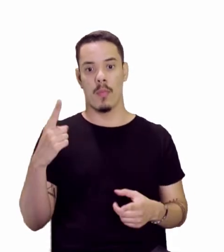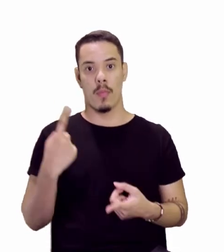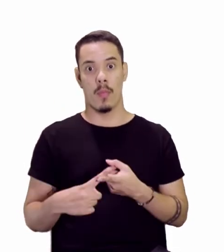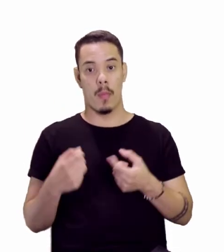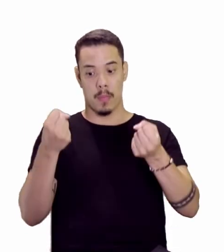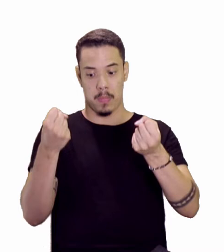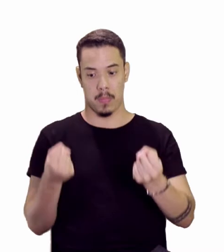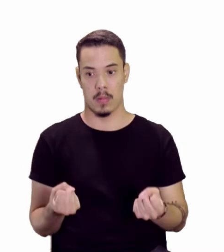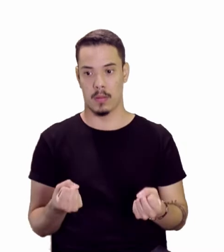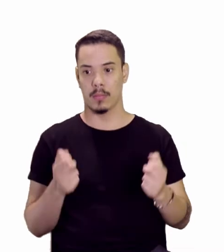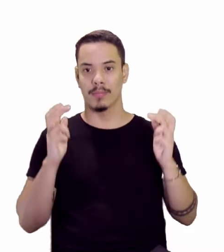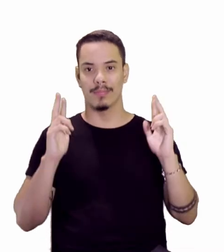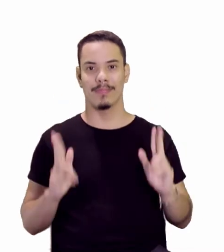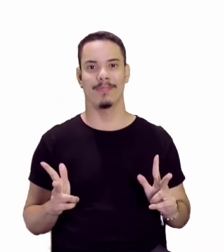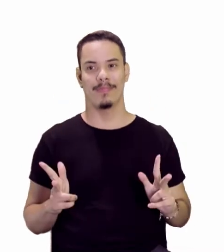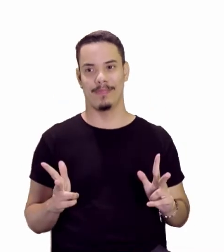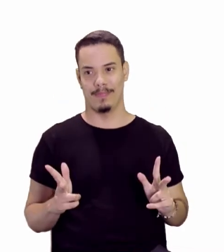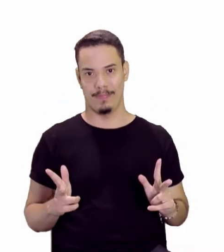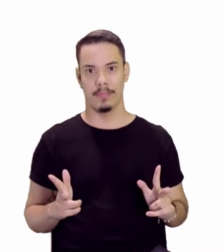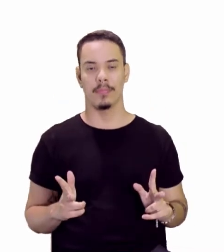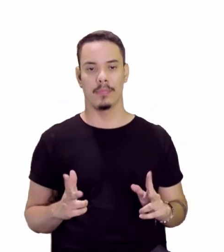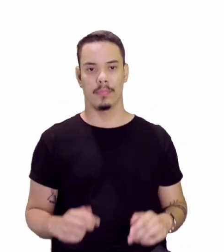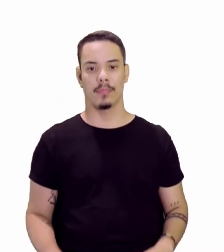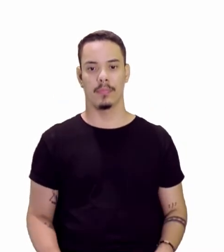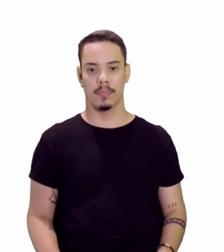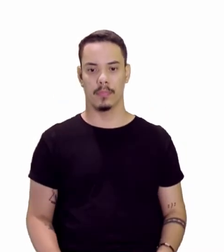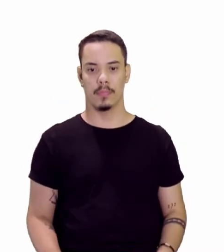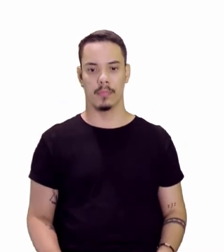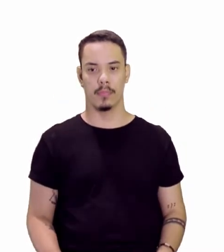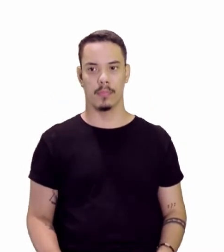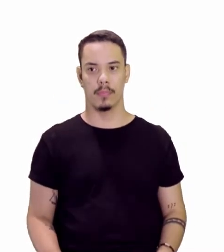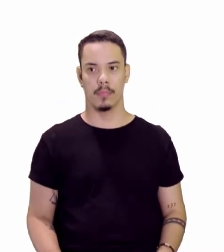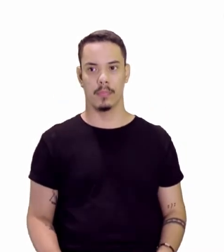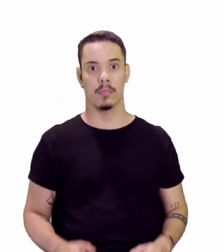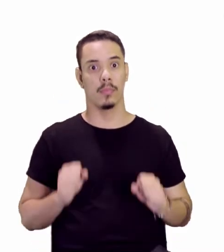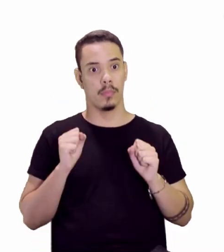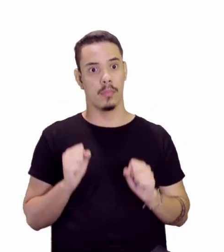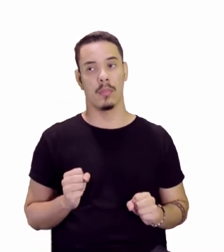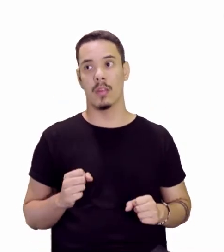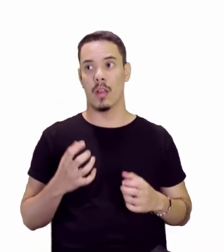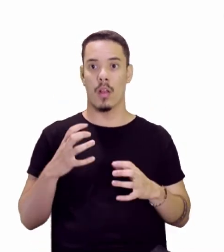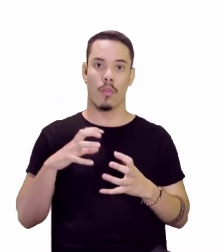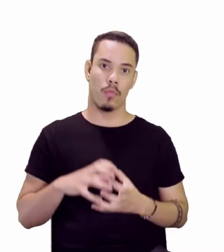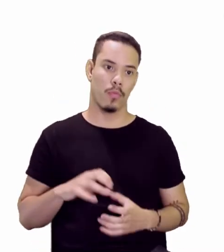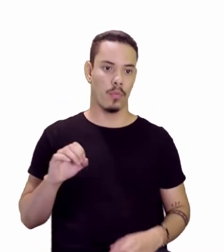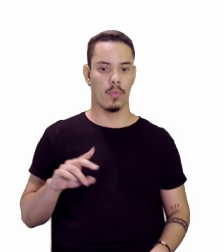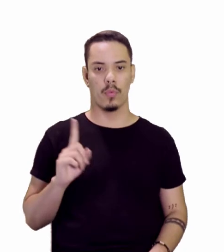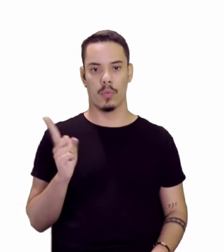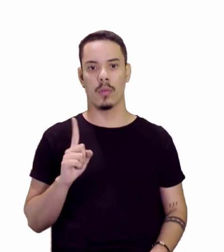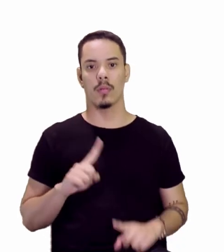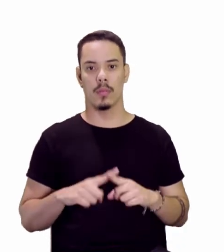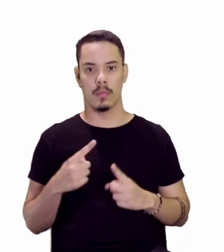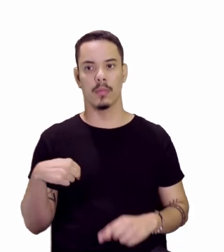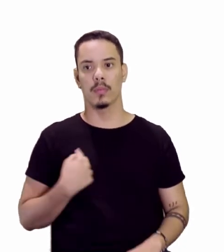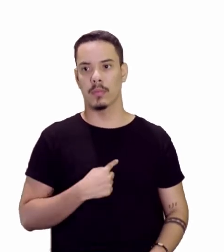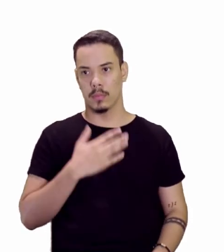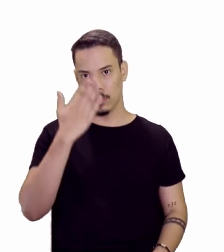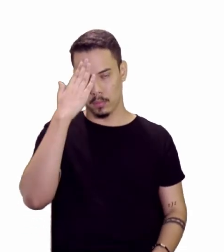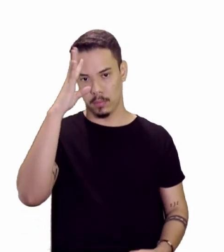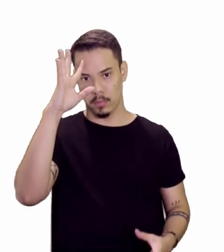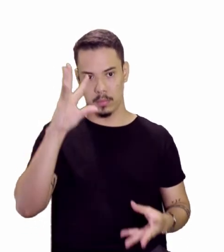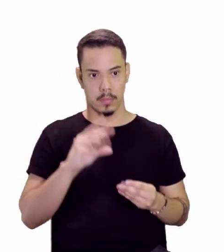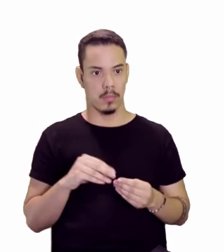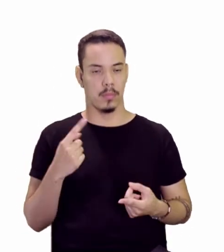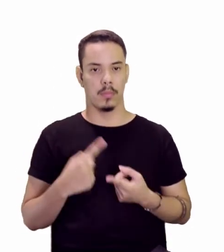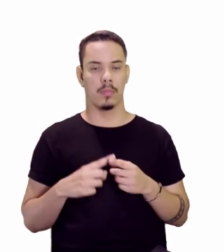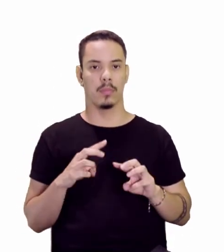peso é diferente. Exatamente, o peso é diferente. O peso é diferente. Pode ser que não afunde, mas a maciça, a gente sabe que ela vai afundar. Porque ela tem uma